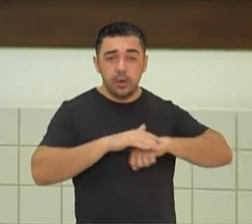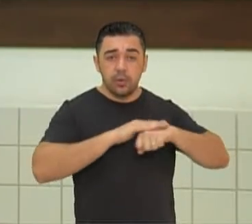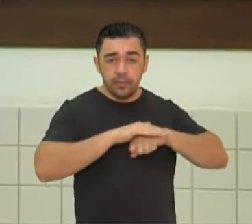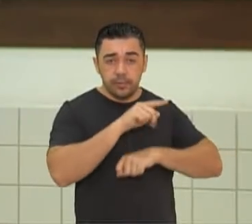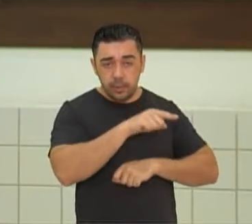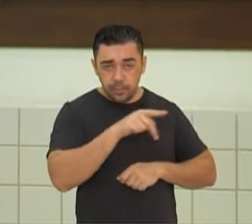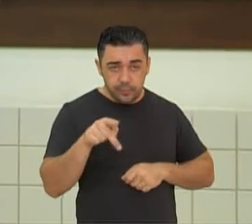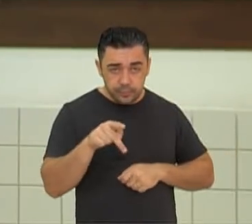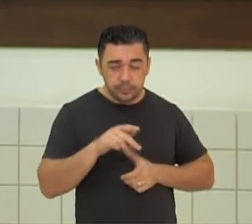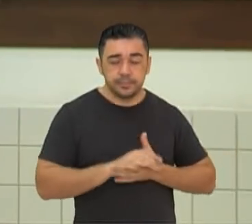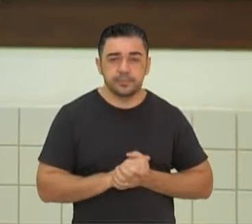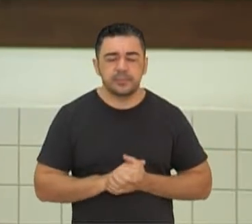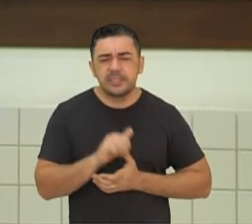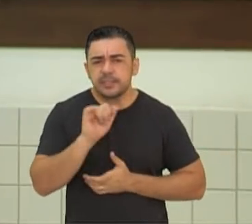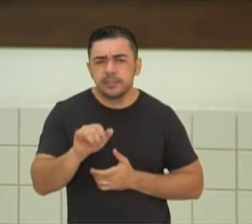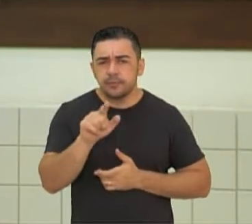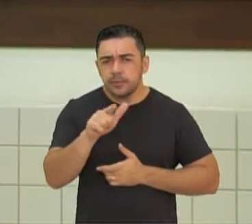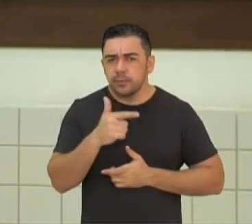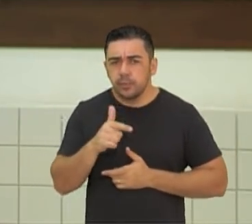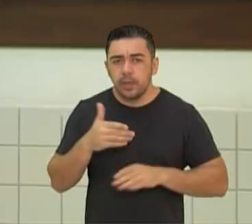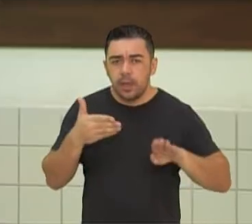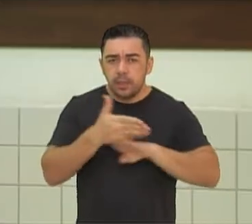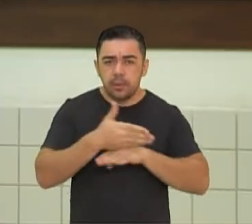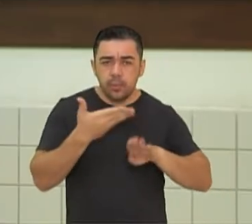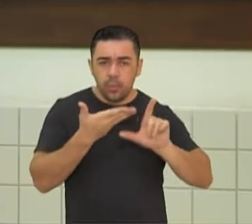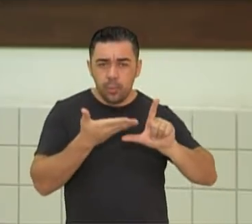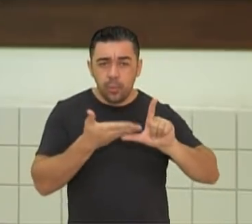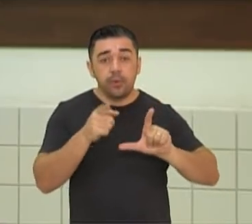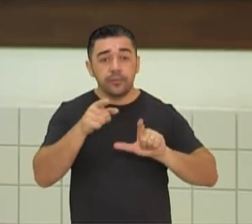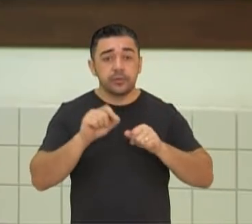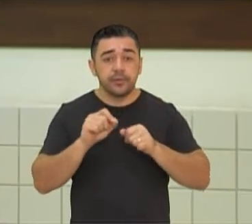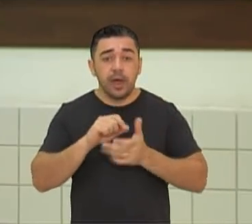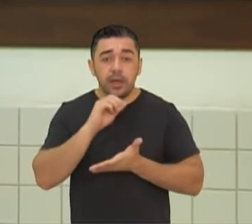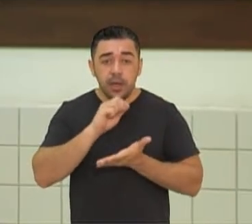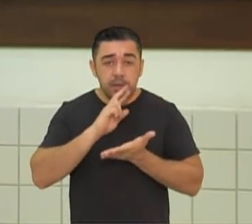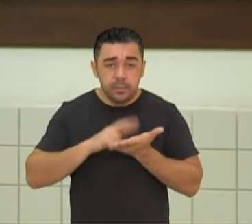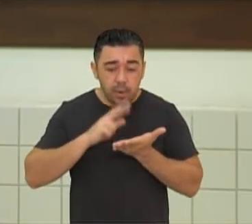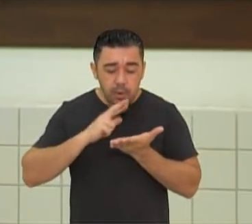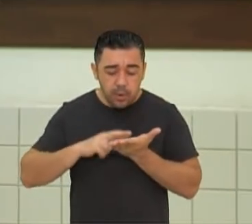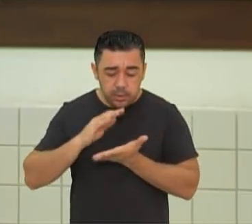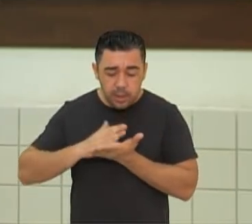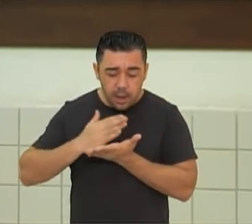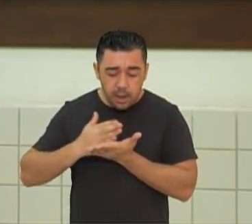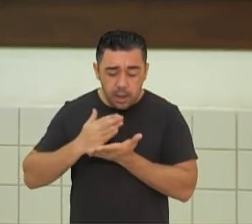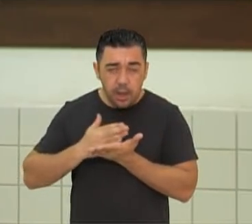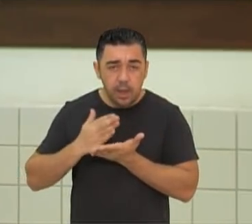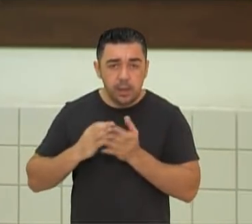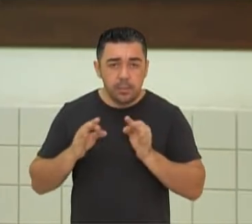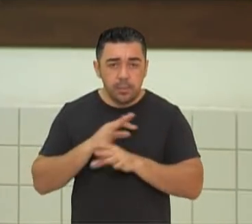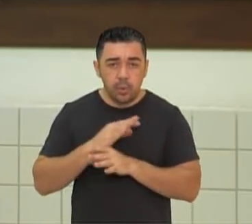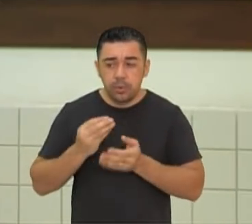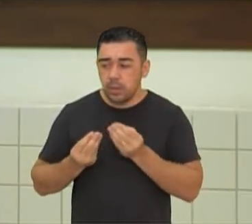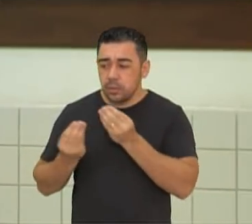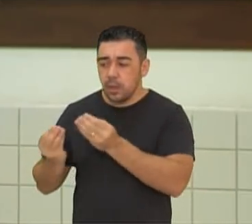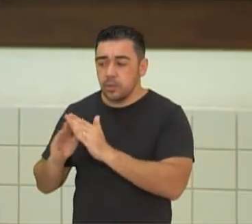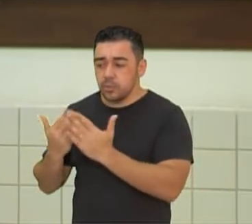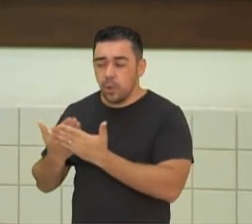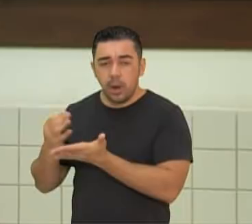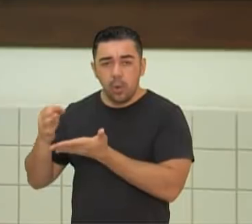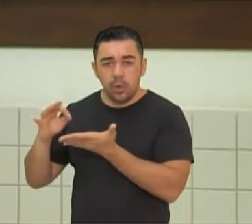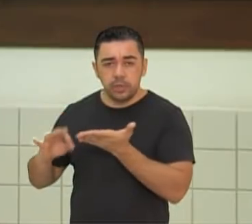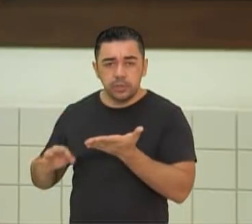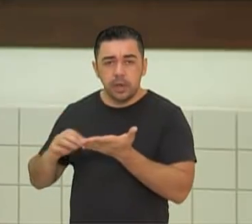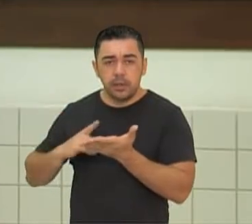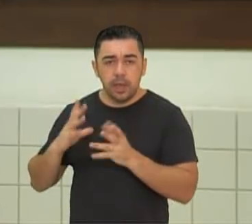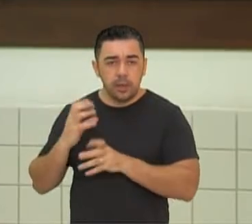Google Classroom. Se você não tem acesso à plataforma, faça a atividade bem certinha no caderno, leve para a escola para você, para fazer a correção, para